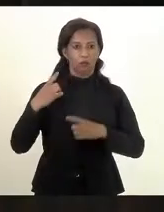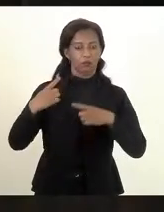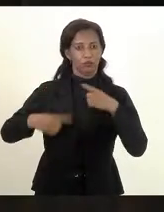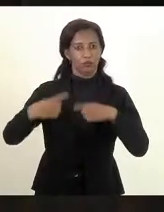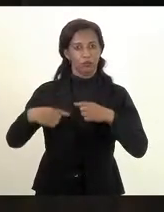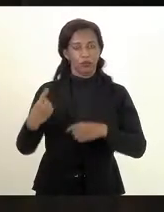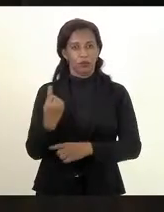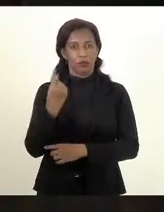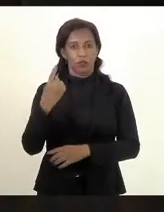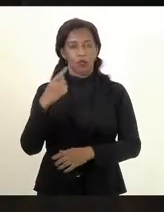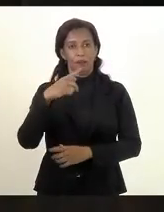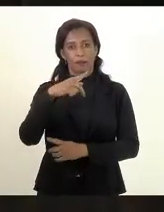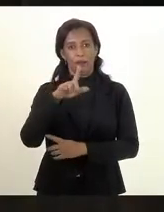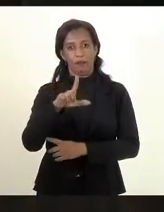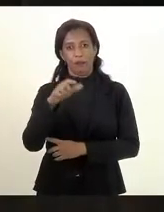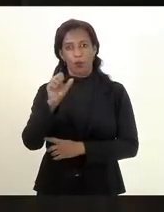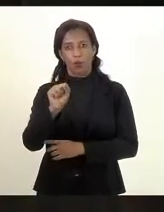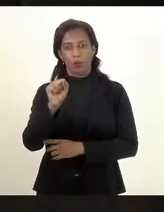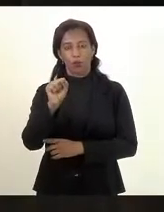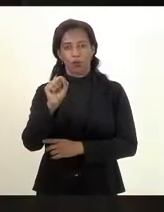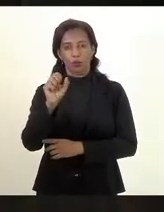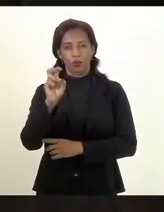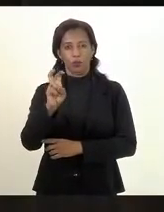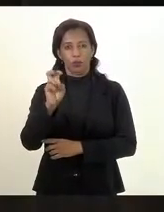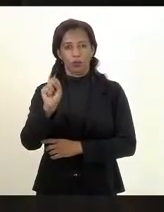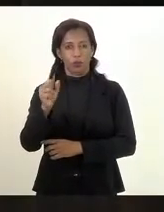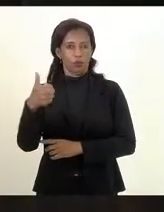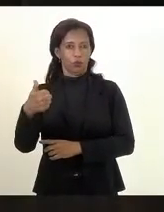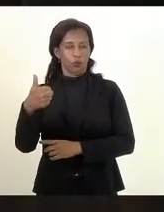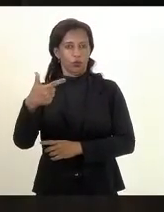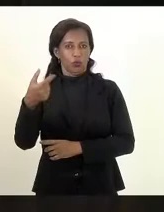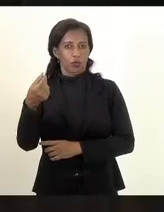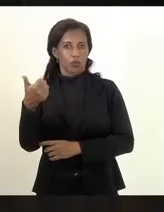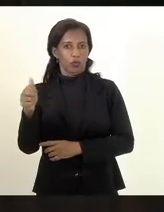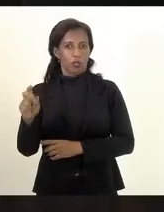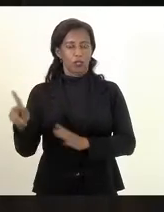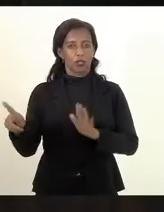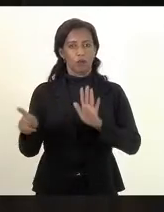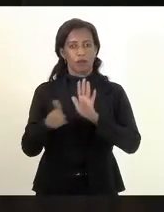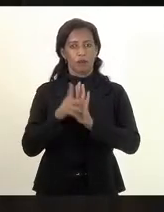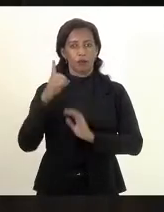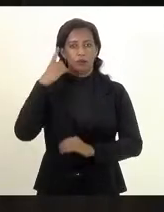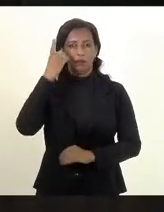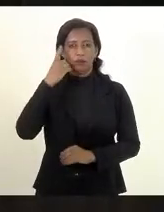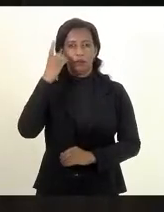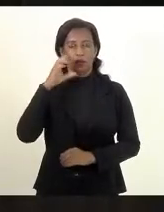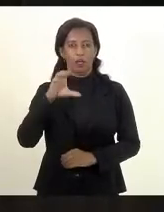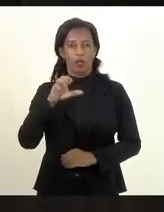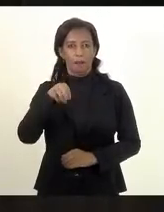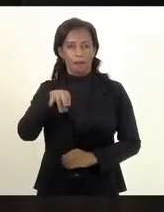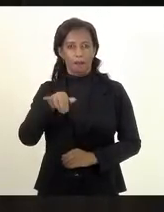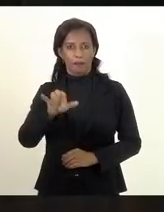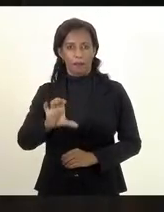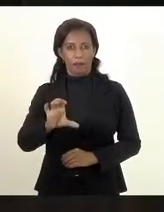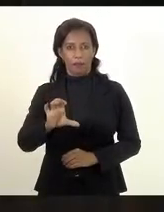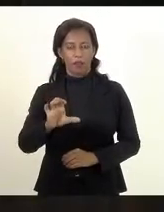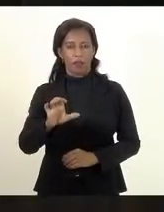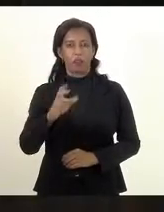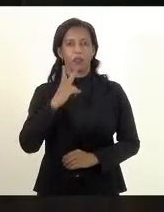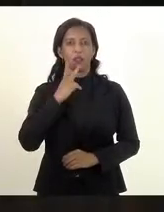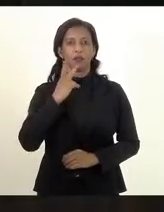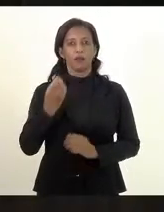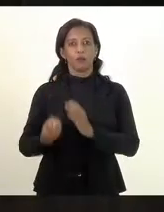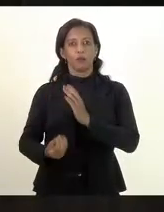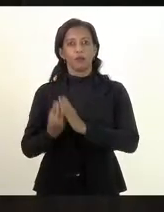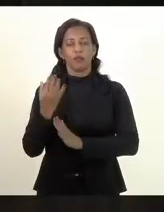única, projeto de lei nº 851 de 2015, de autoria dos deputados Carlos Minck, que dispõe sobre a